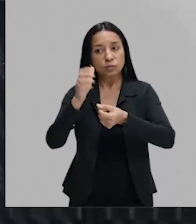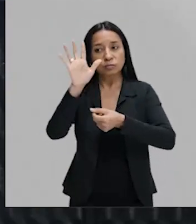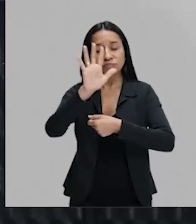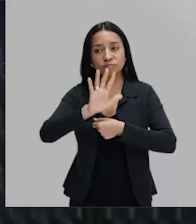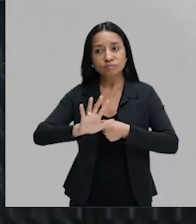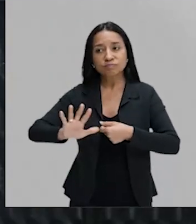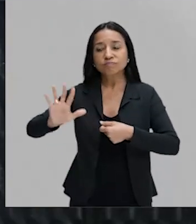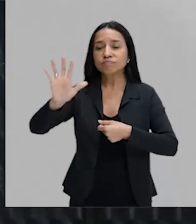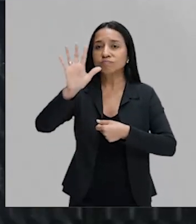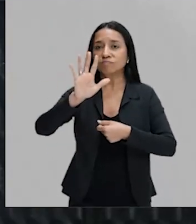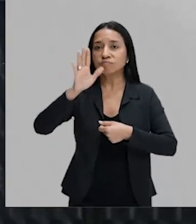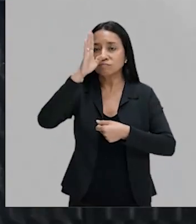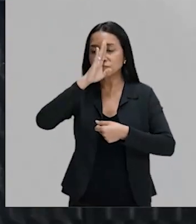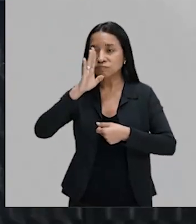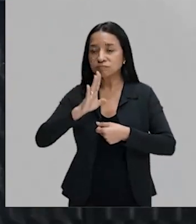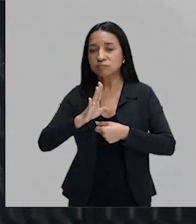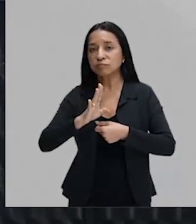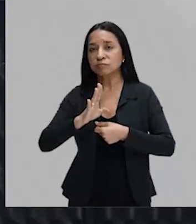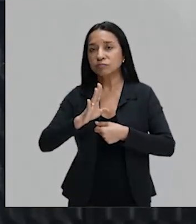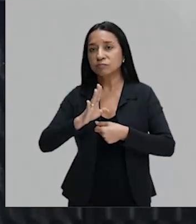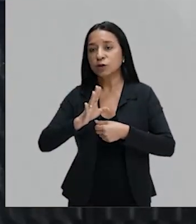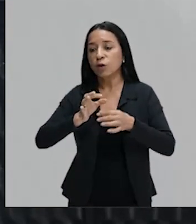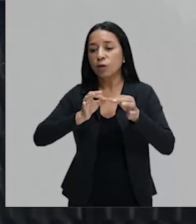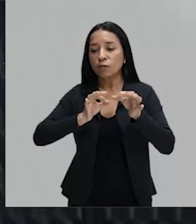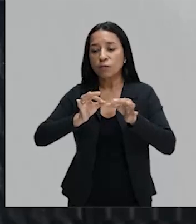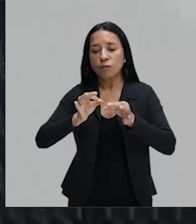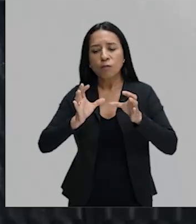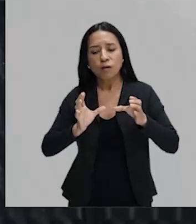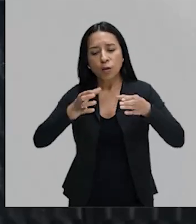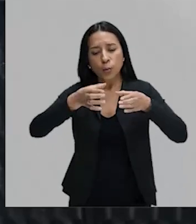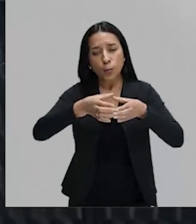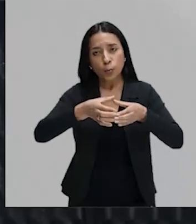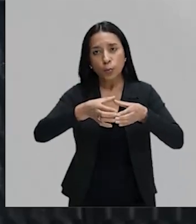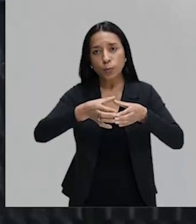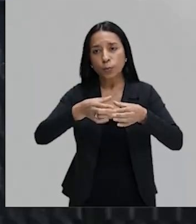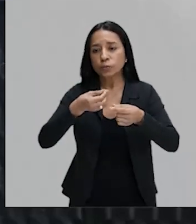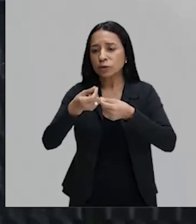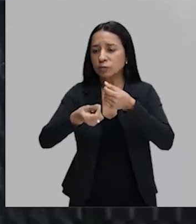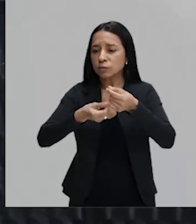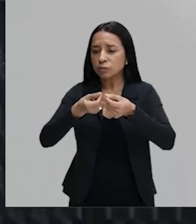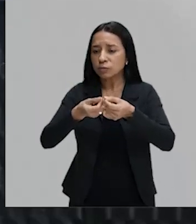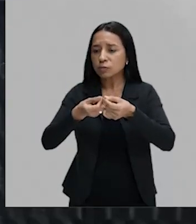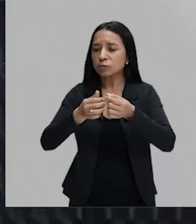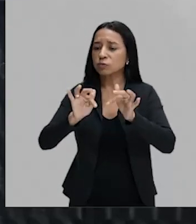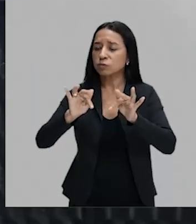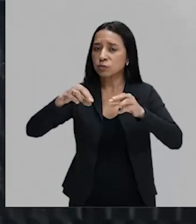nacional. Eles vão formar as novas elites econômicas brasileiras no final do Império.